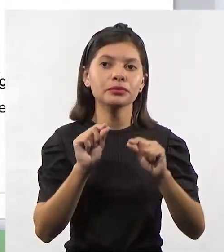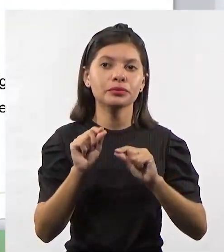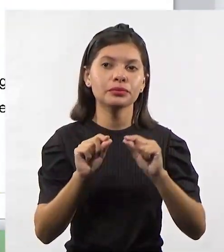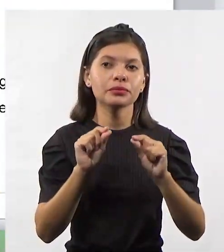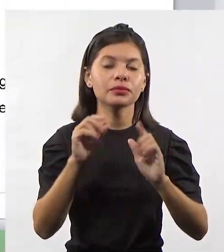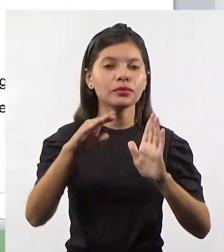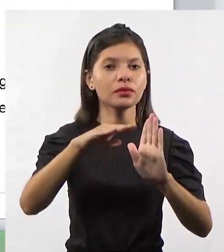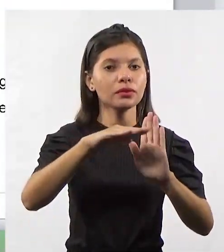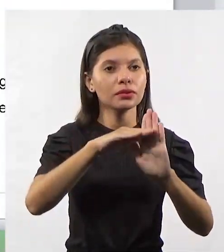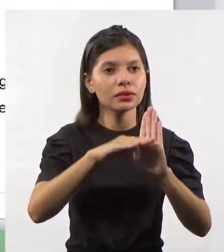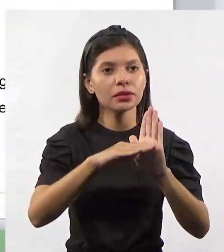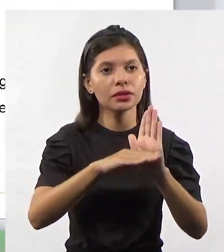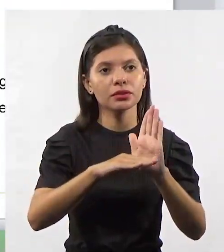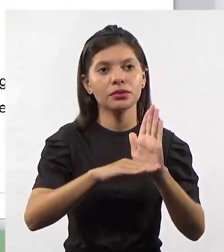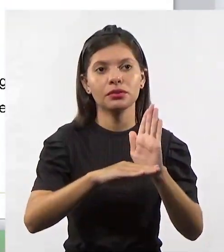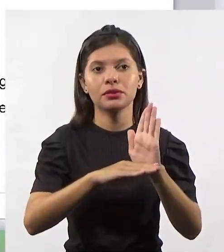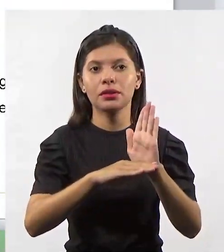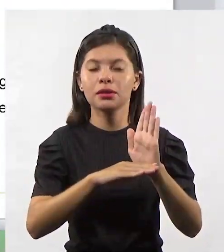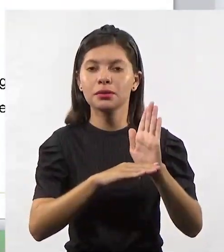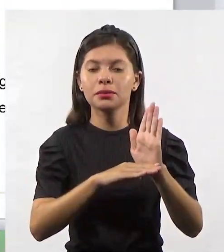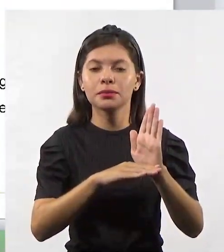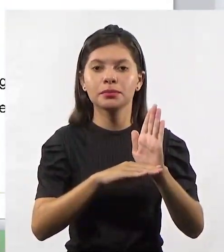o questionário